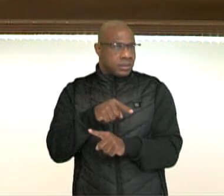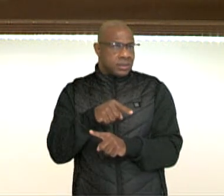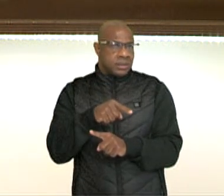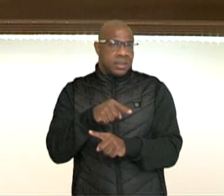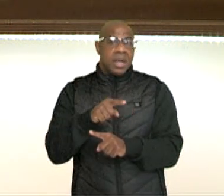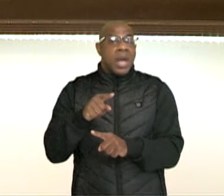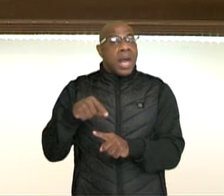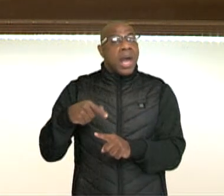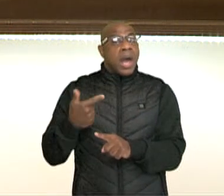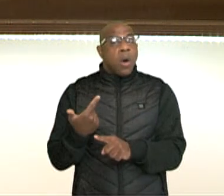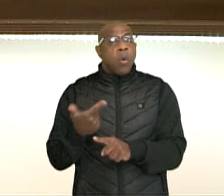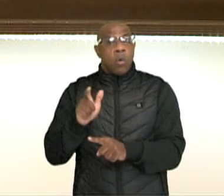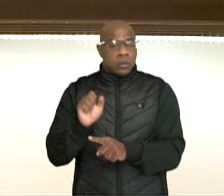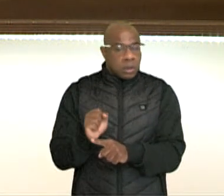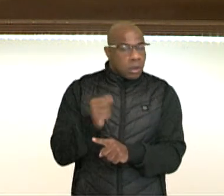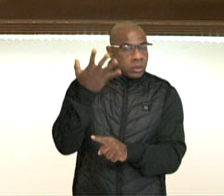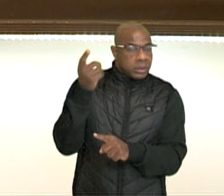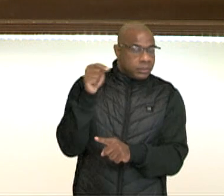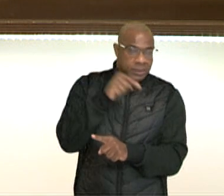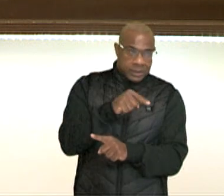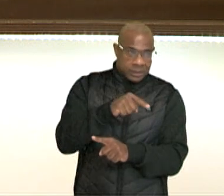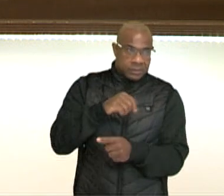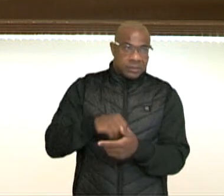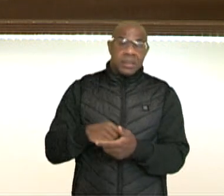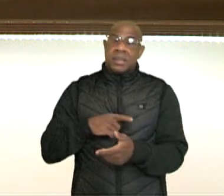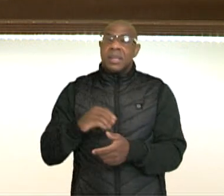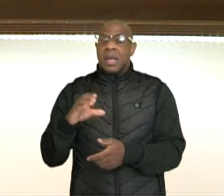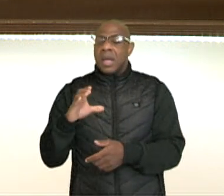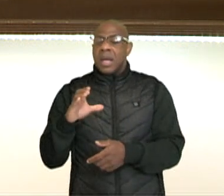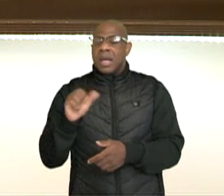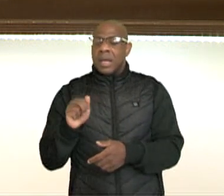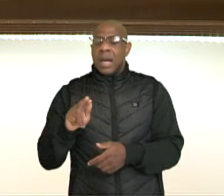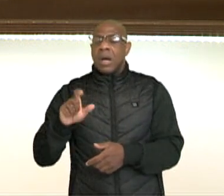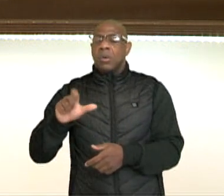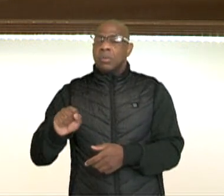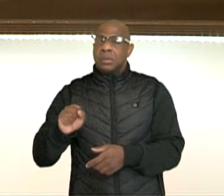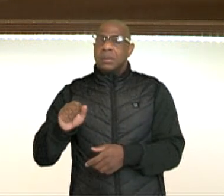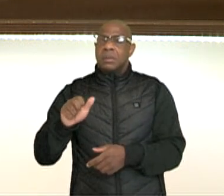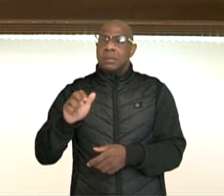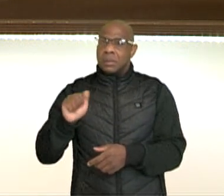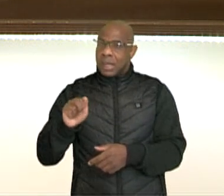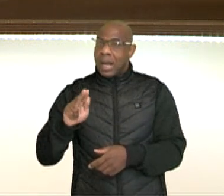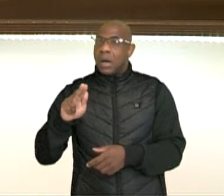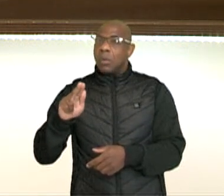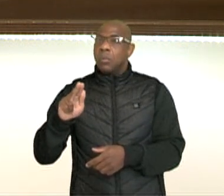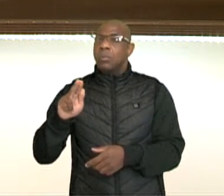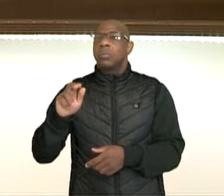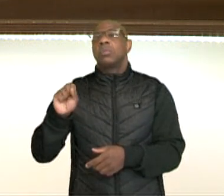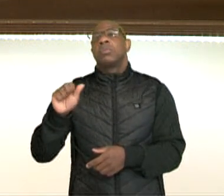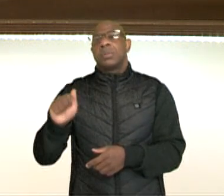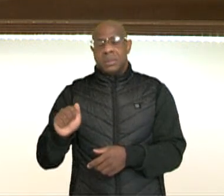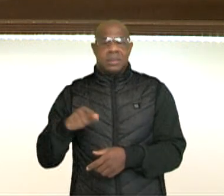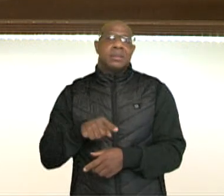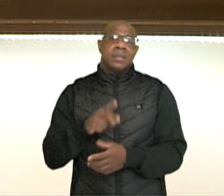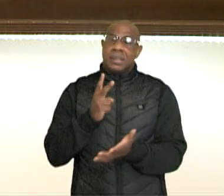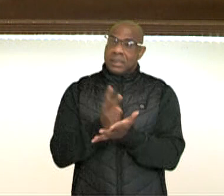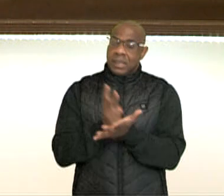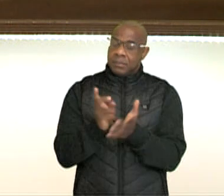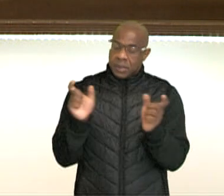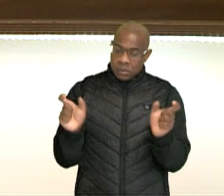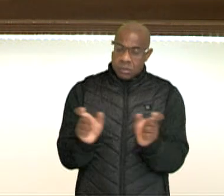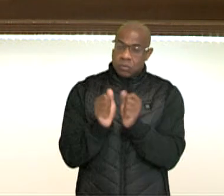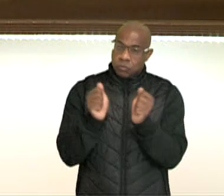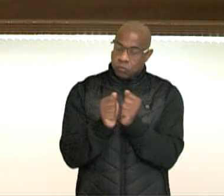outra consequência. Então, eu tenho uma causa e uma consequência. Elas sempre vão trabalhar